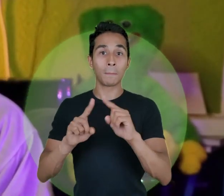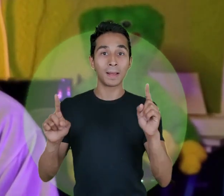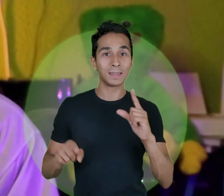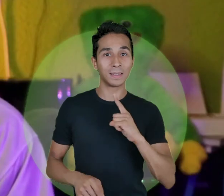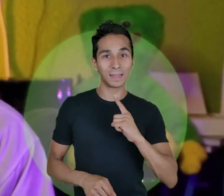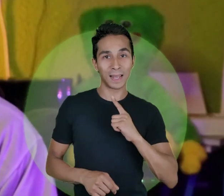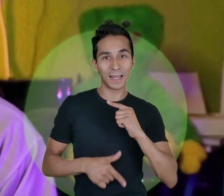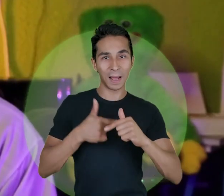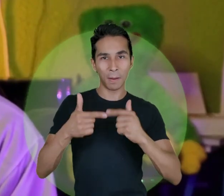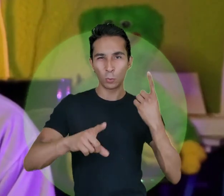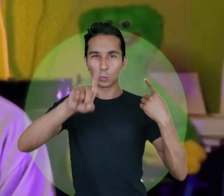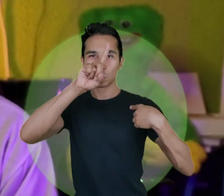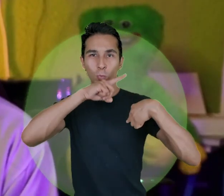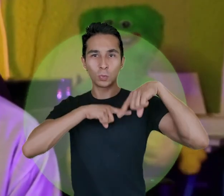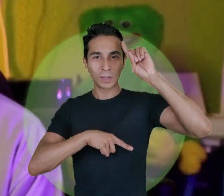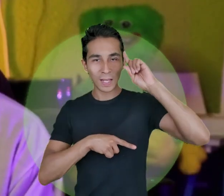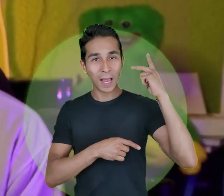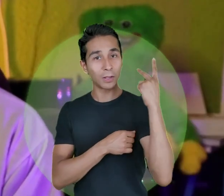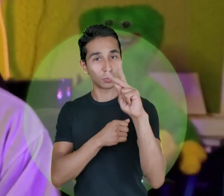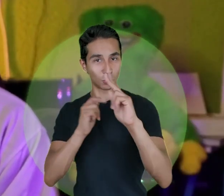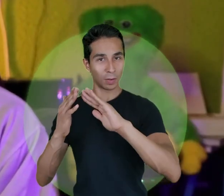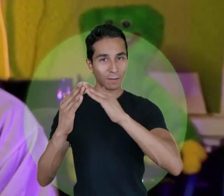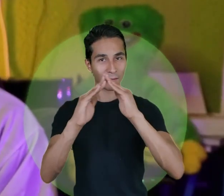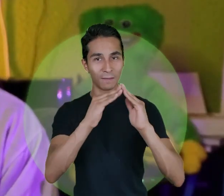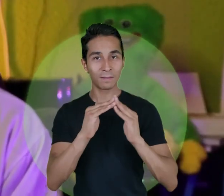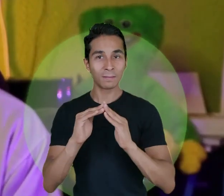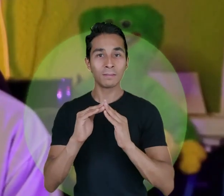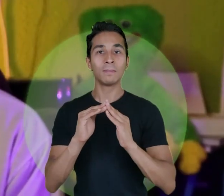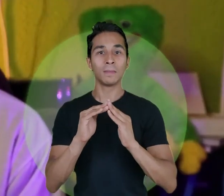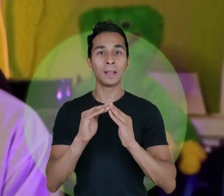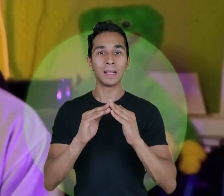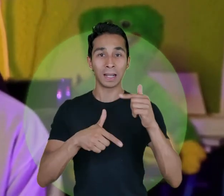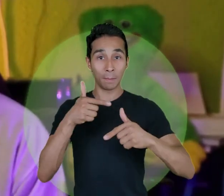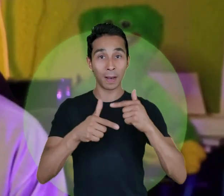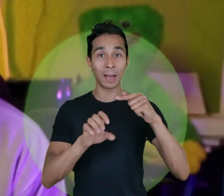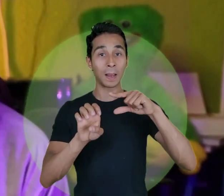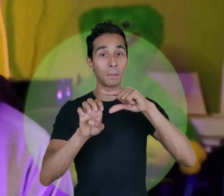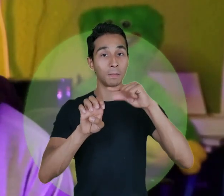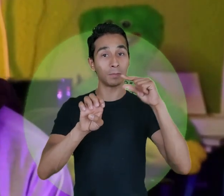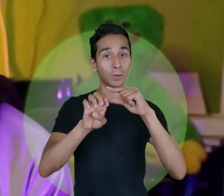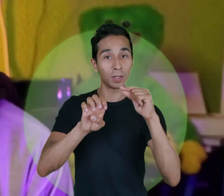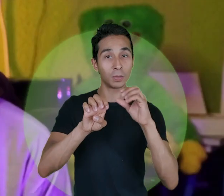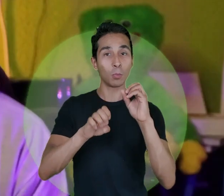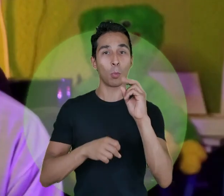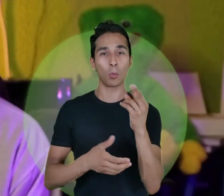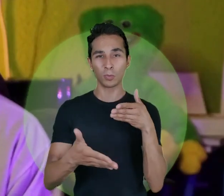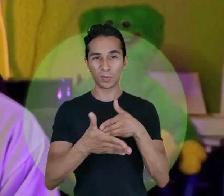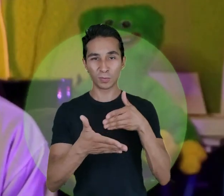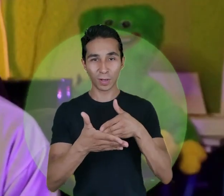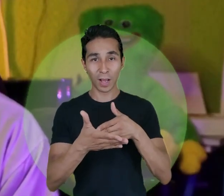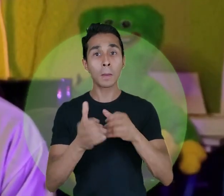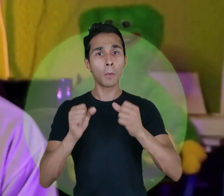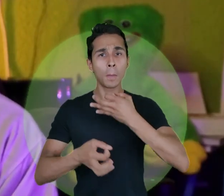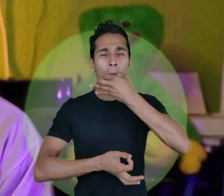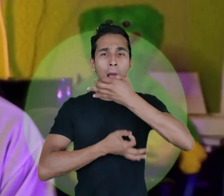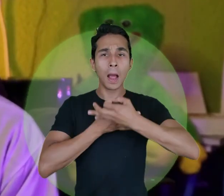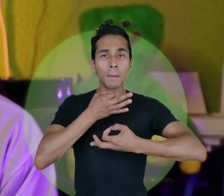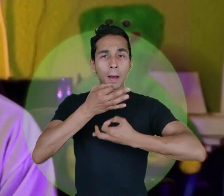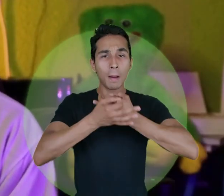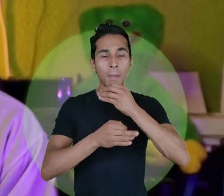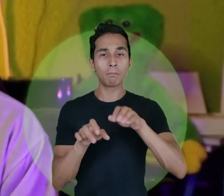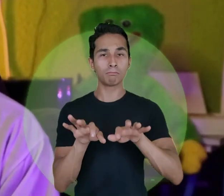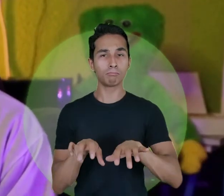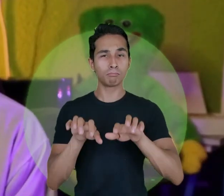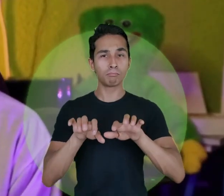né, na quebrada aí, de empreendedorismo, ou uma dica, uma dificuldade que você esteja passando no momento, faz nos comentários aí,